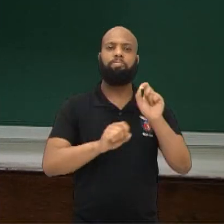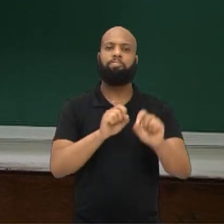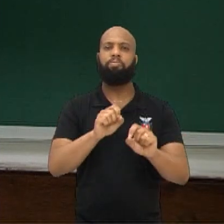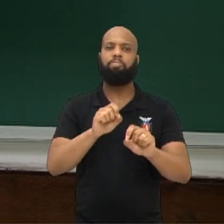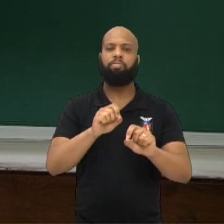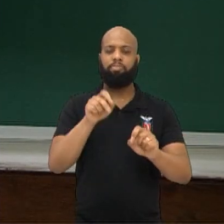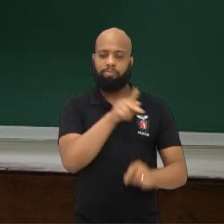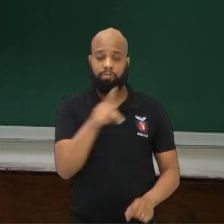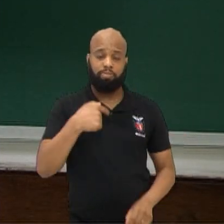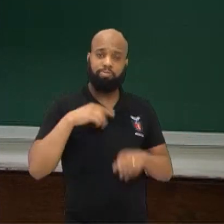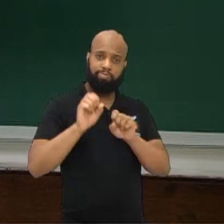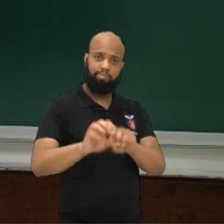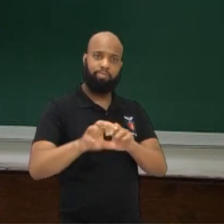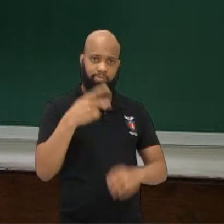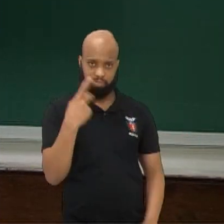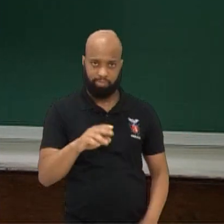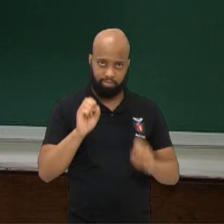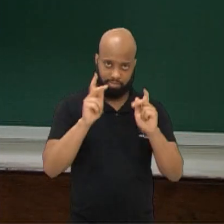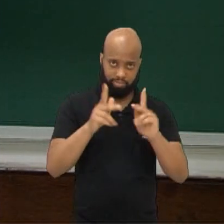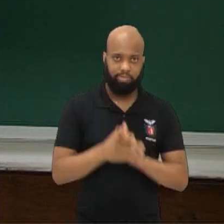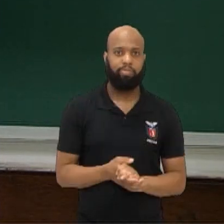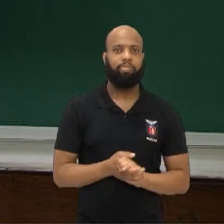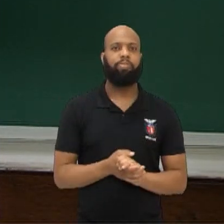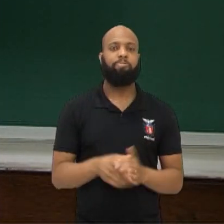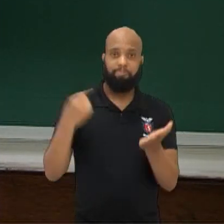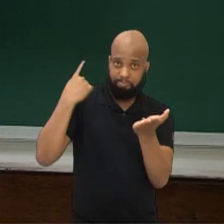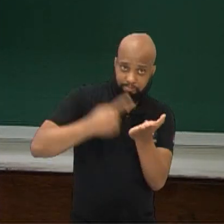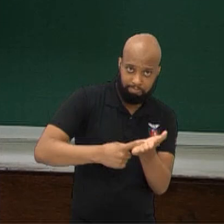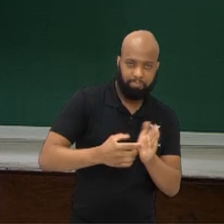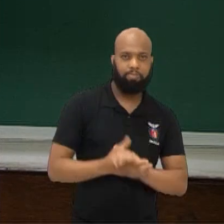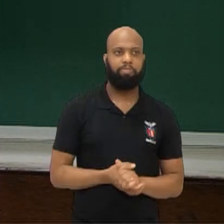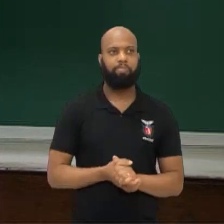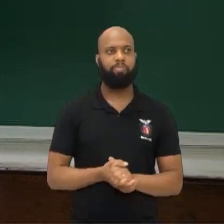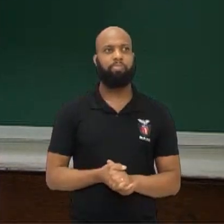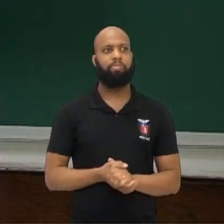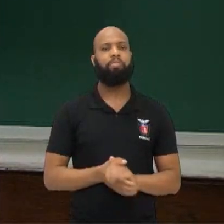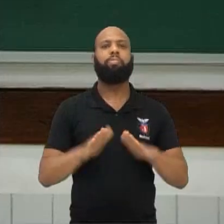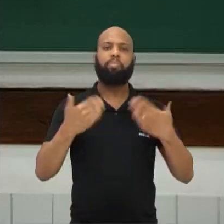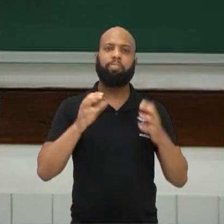a professora passou aqui. Tá bom, gente? Combinado?